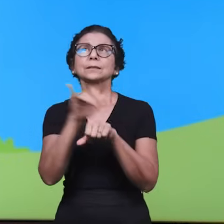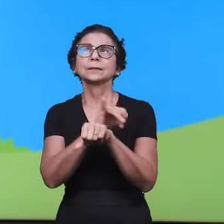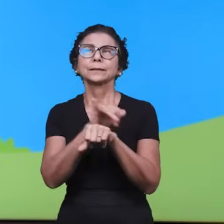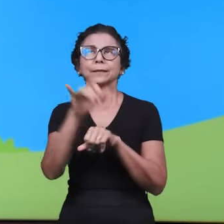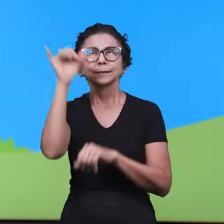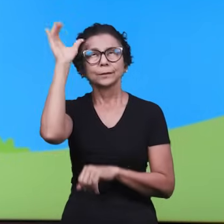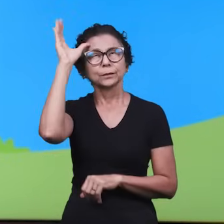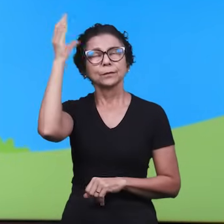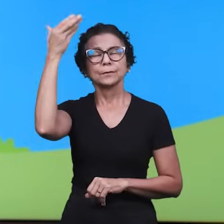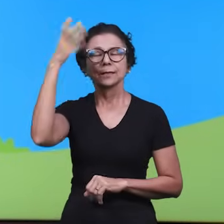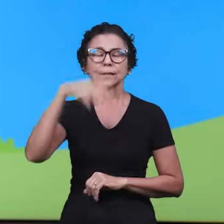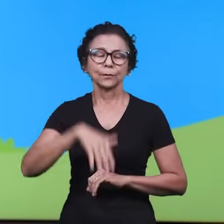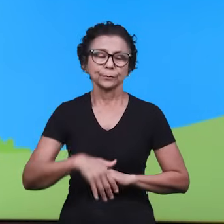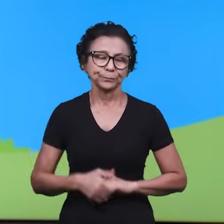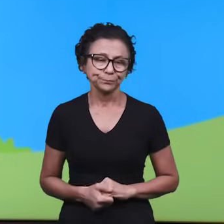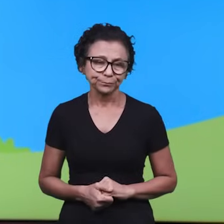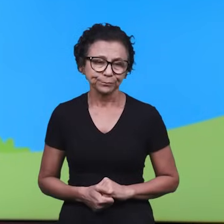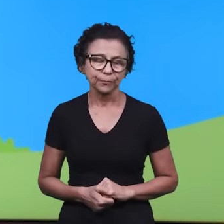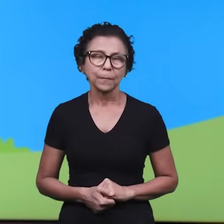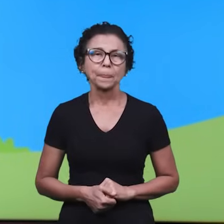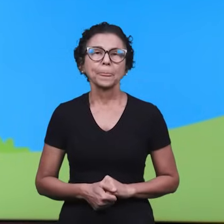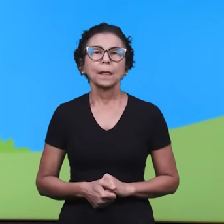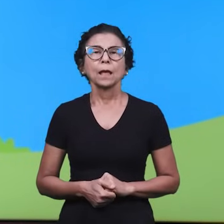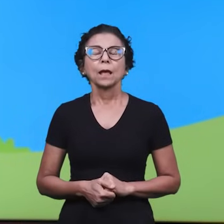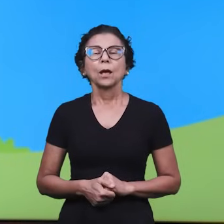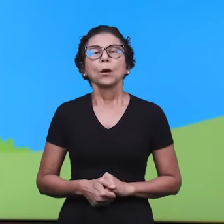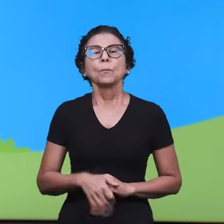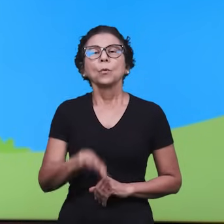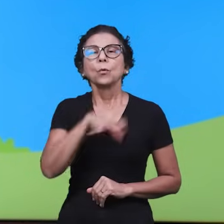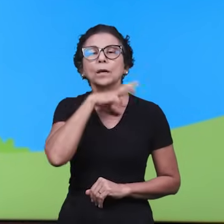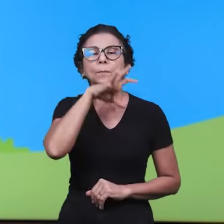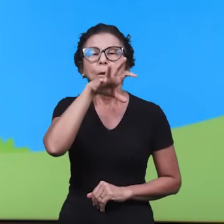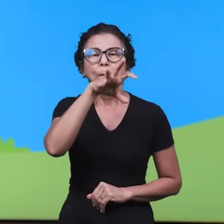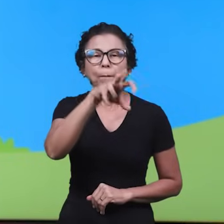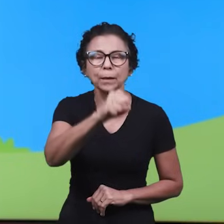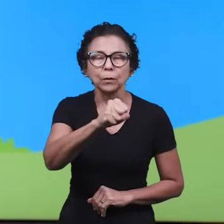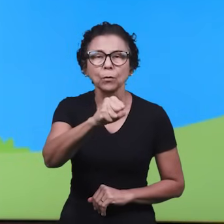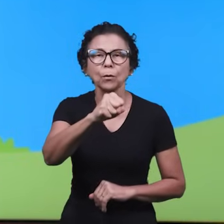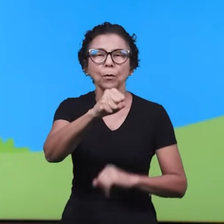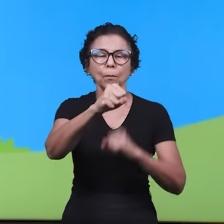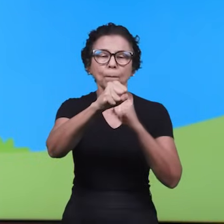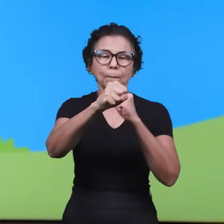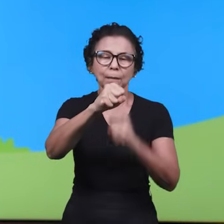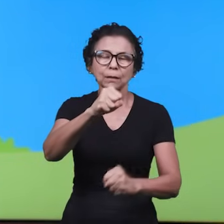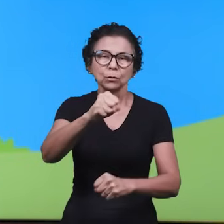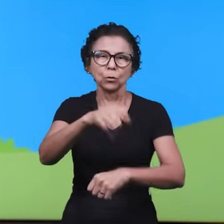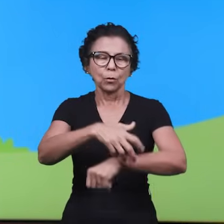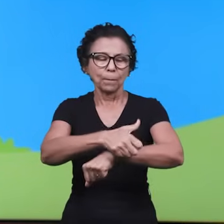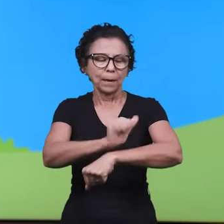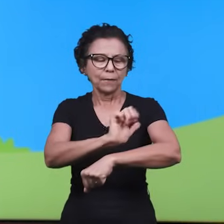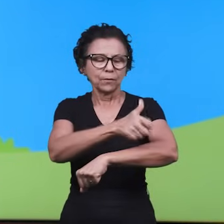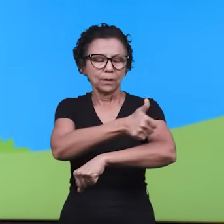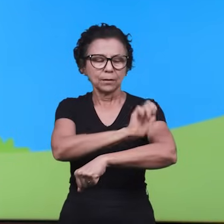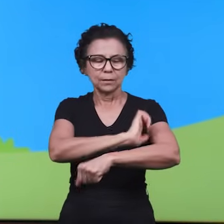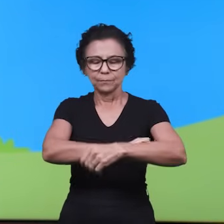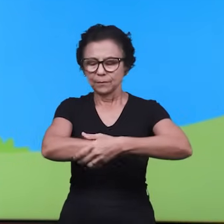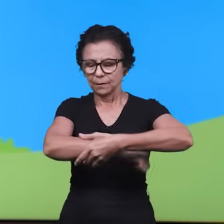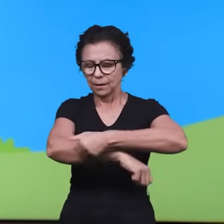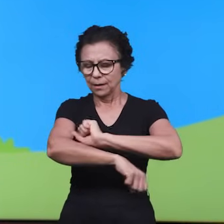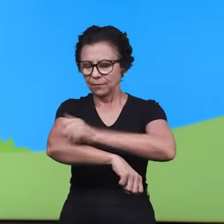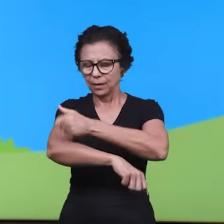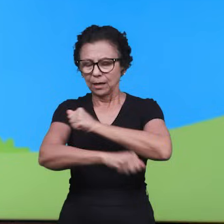a nudez, para vestir Adão e Eva. Deus tirou Adão e Eva do jardim e